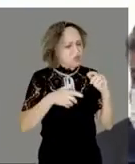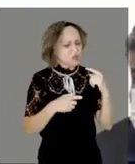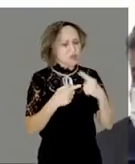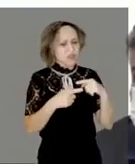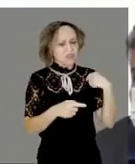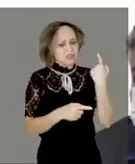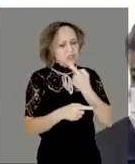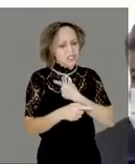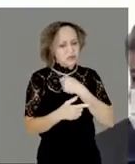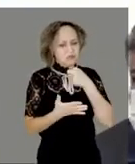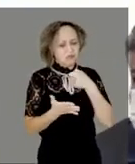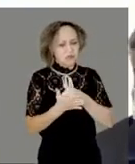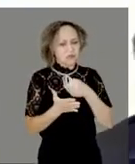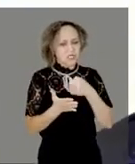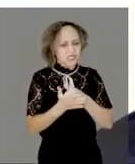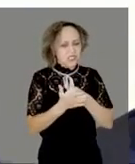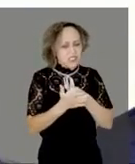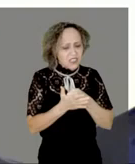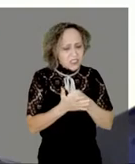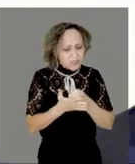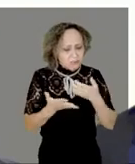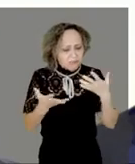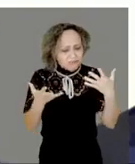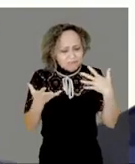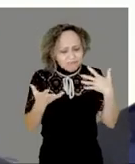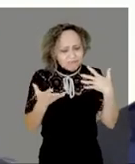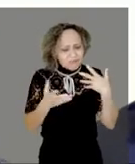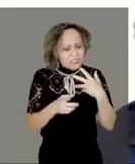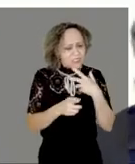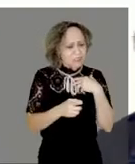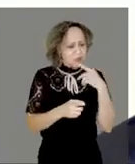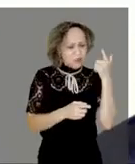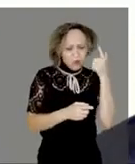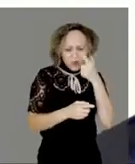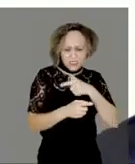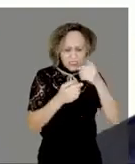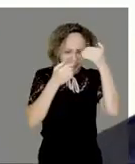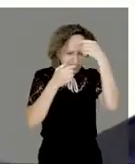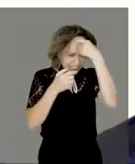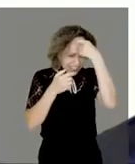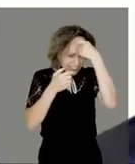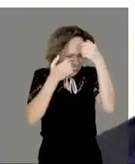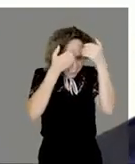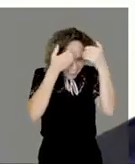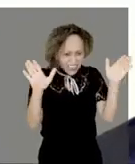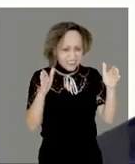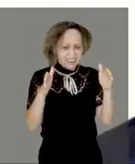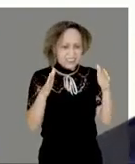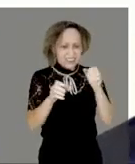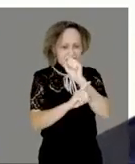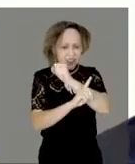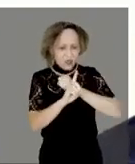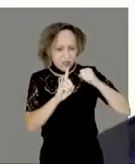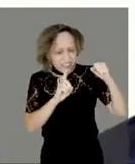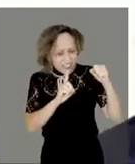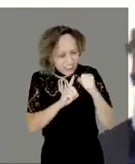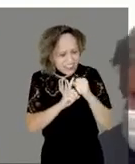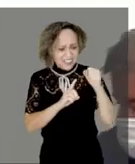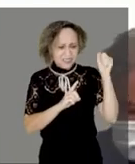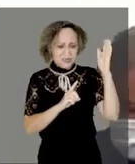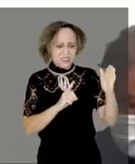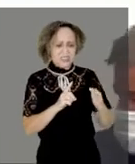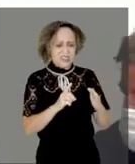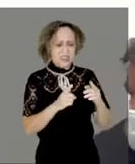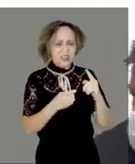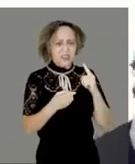pratica nenhum ensinamento que está na Bíblia. Ele, na verdade, é tudo ao contrário do que a